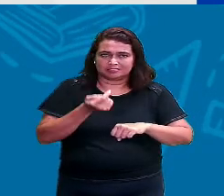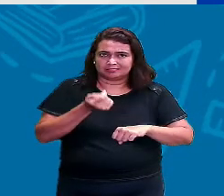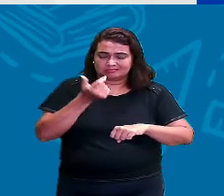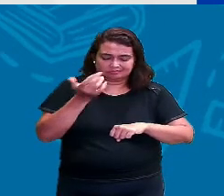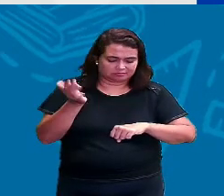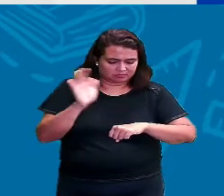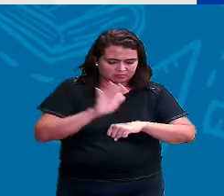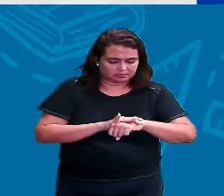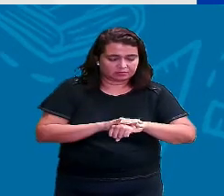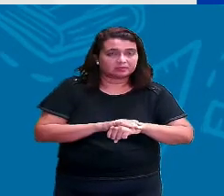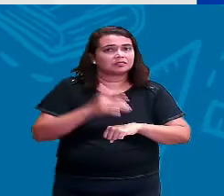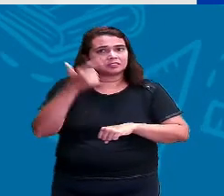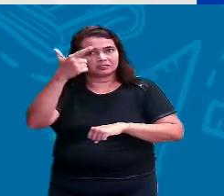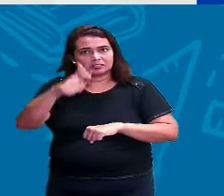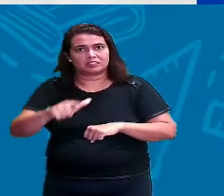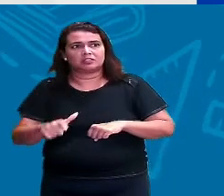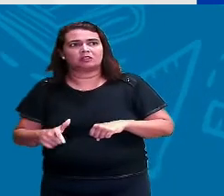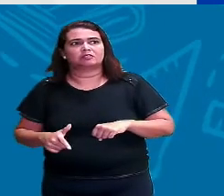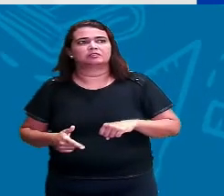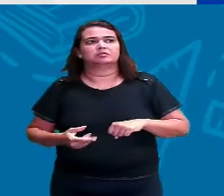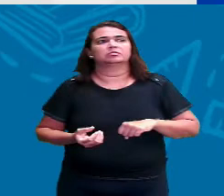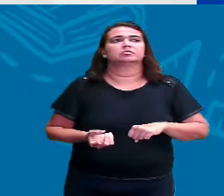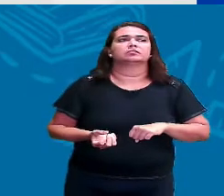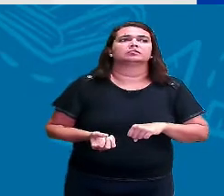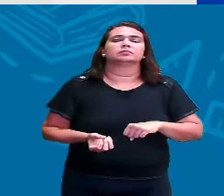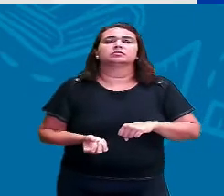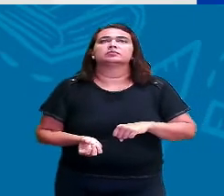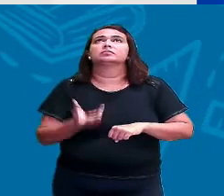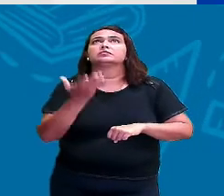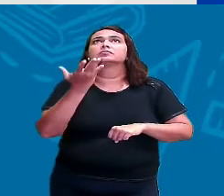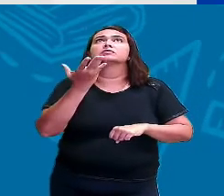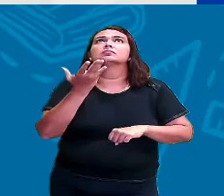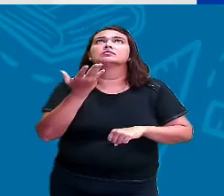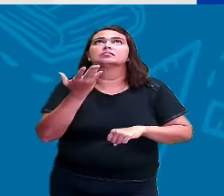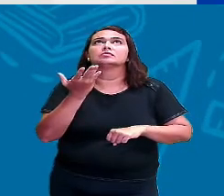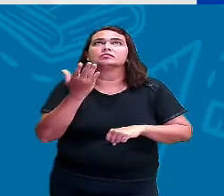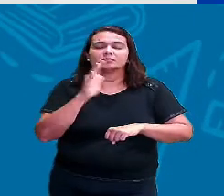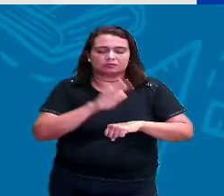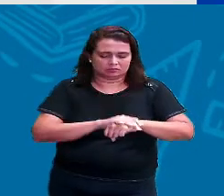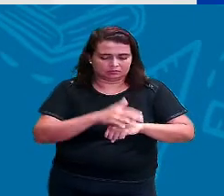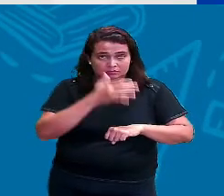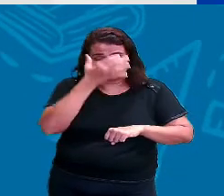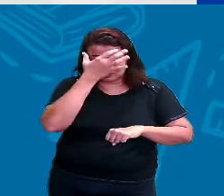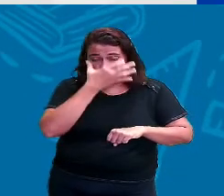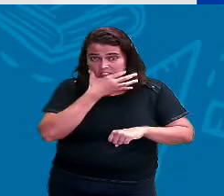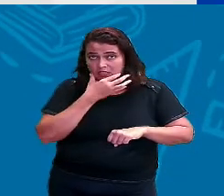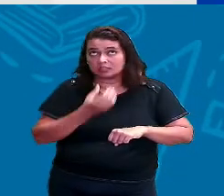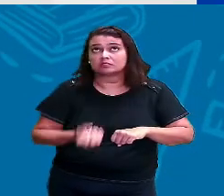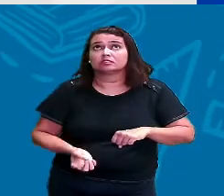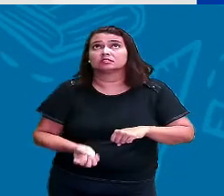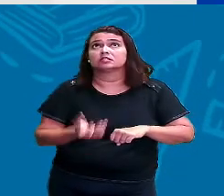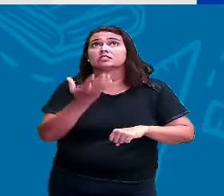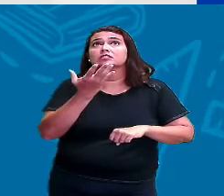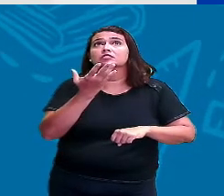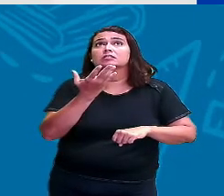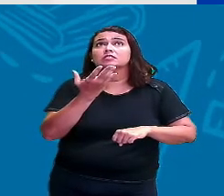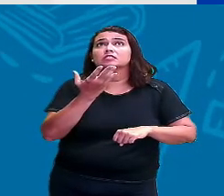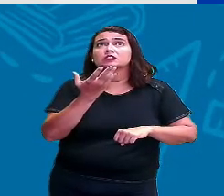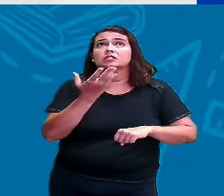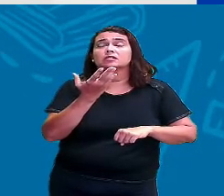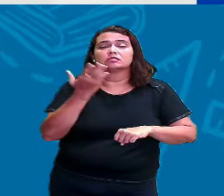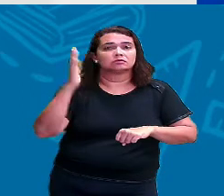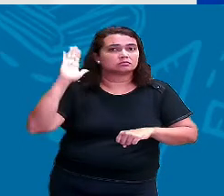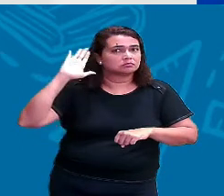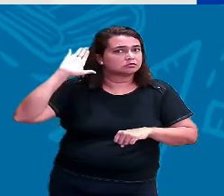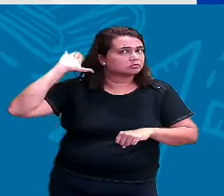a segunda opção para jogar. Vou jogar novamente. Primeira moeda, cara. Segunda moeda,